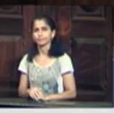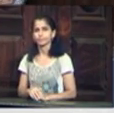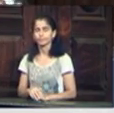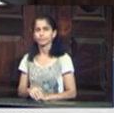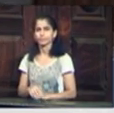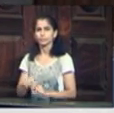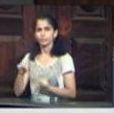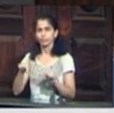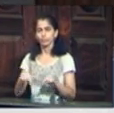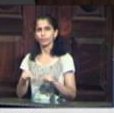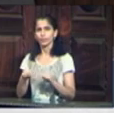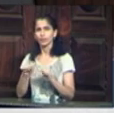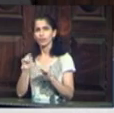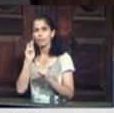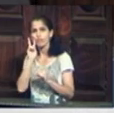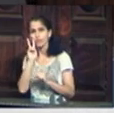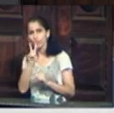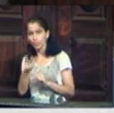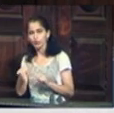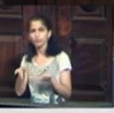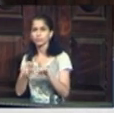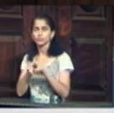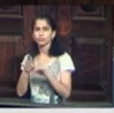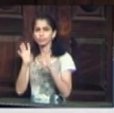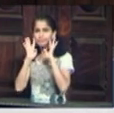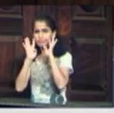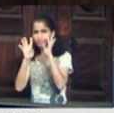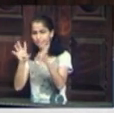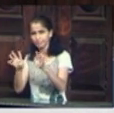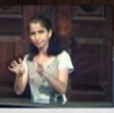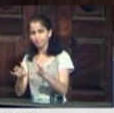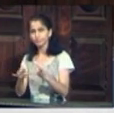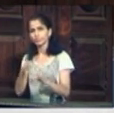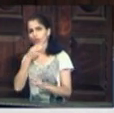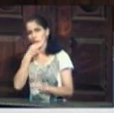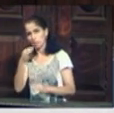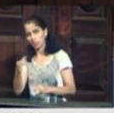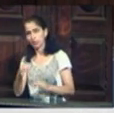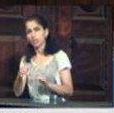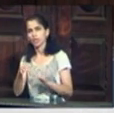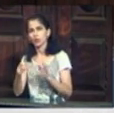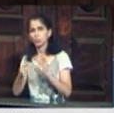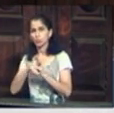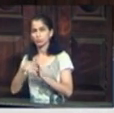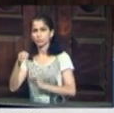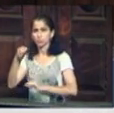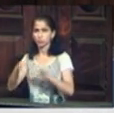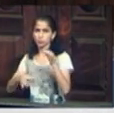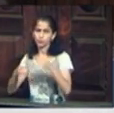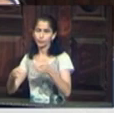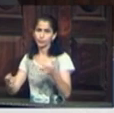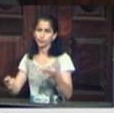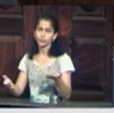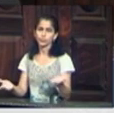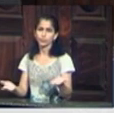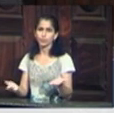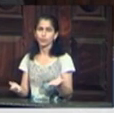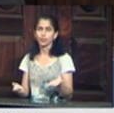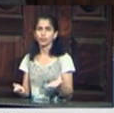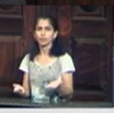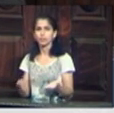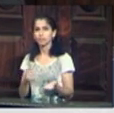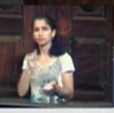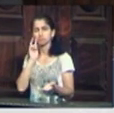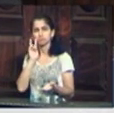Aqui vimos hoje e ouvimos vários pareceres jurídicos da matéria e não vimos a